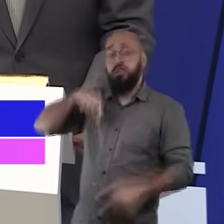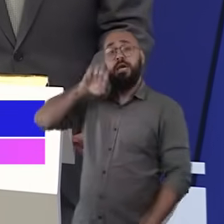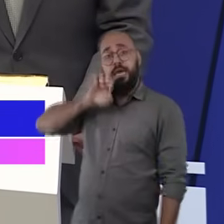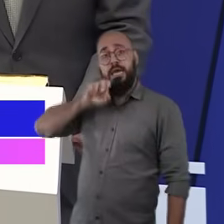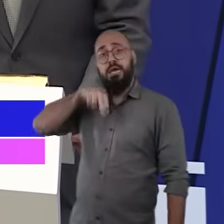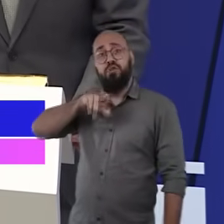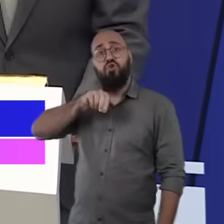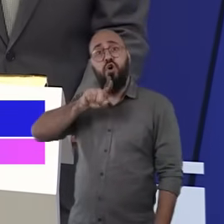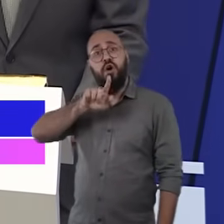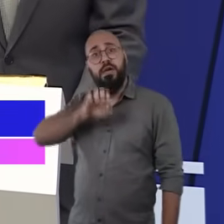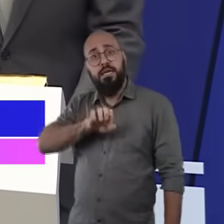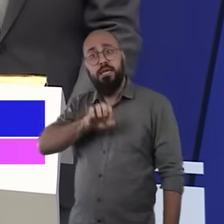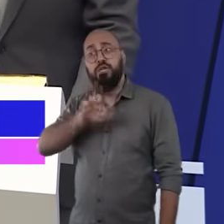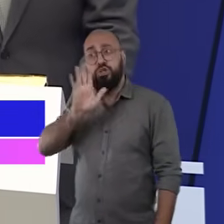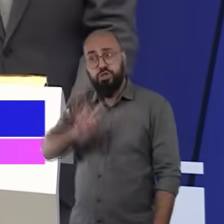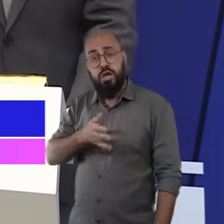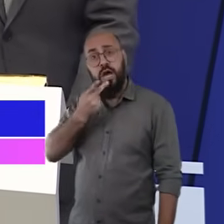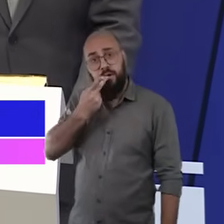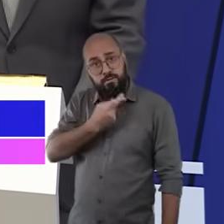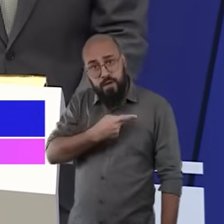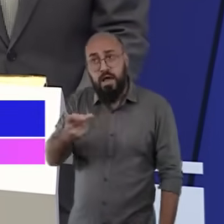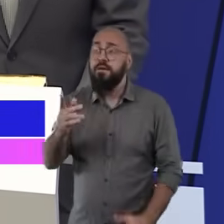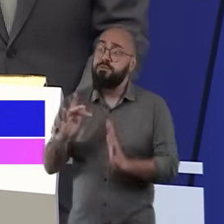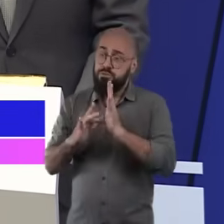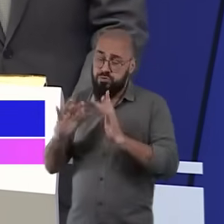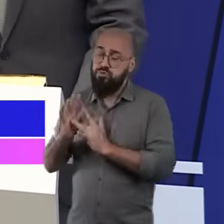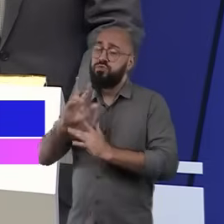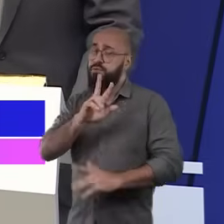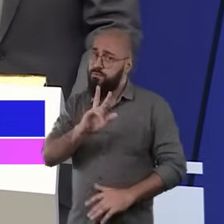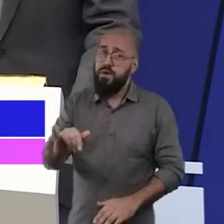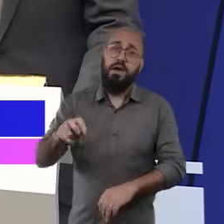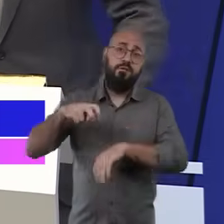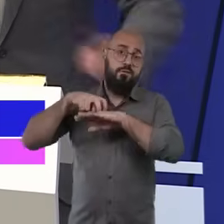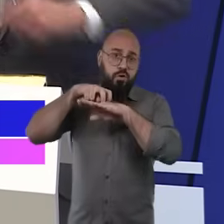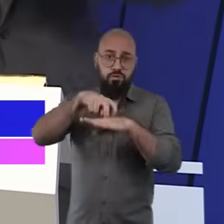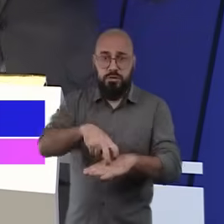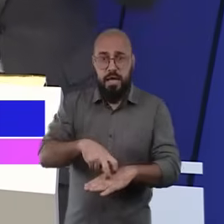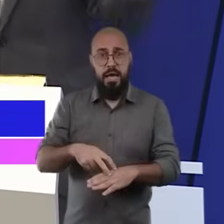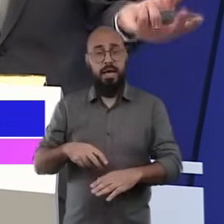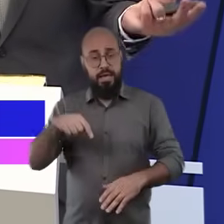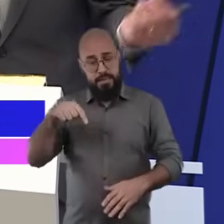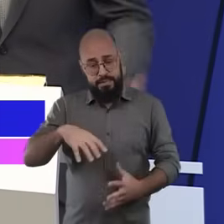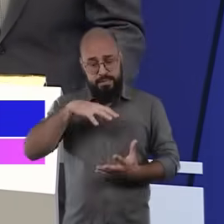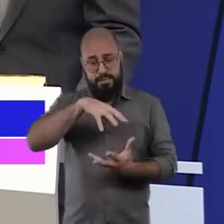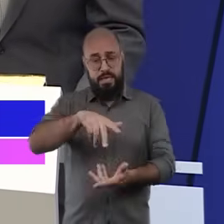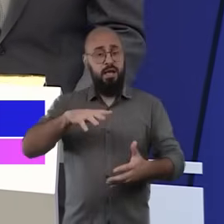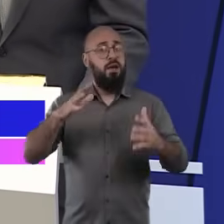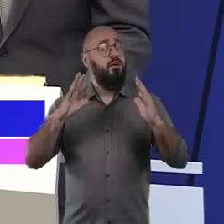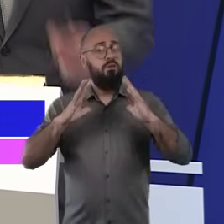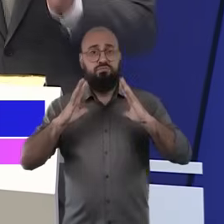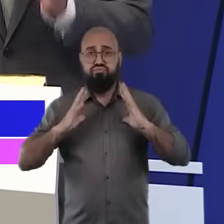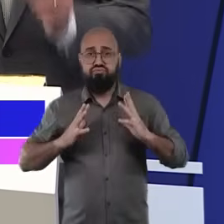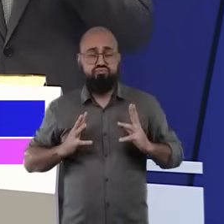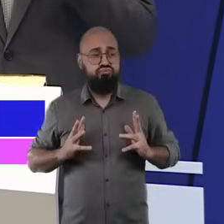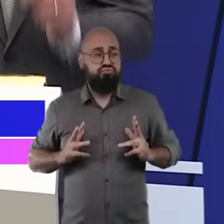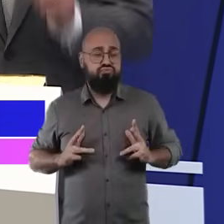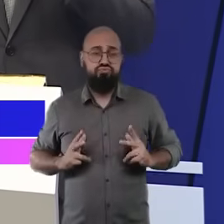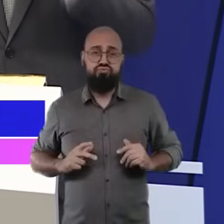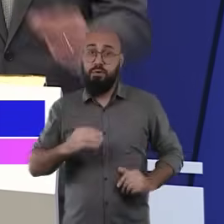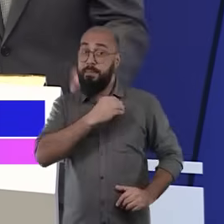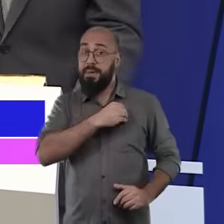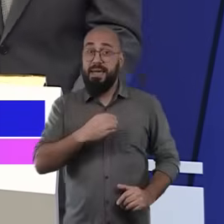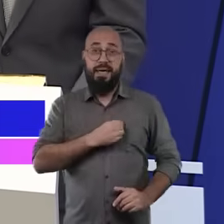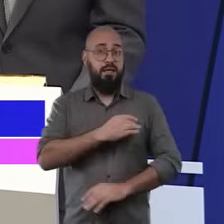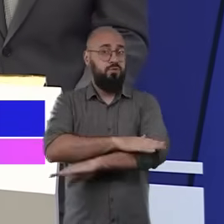volta. Já falava do retorno final, quando essa terra será purificada e o pecado já